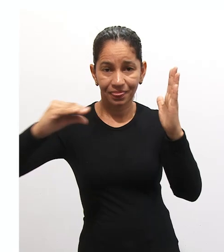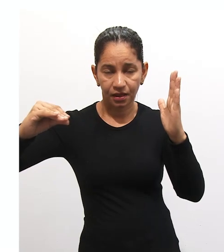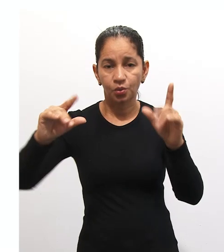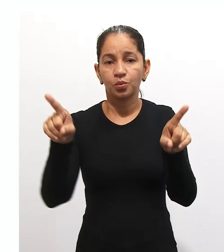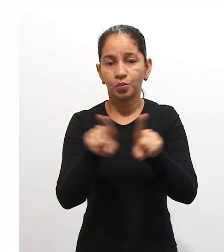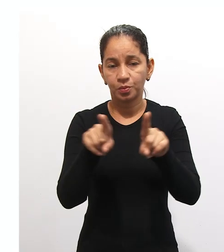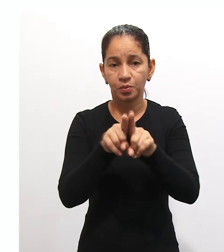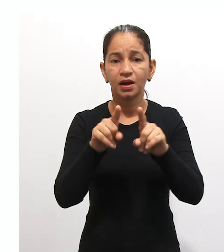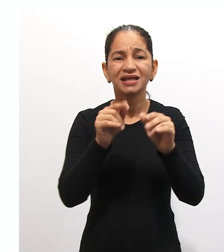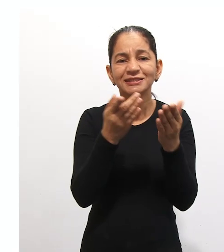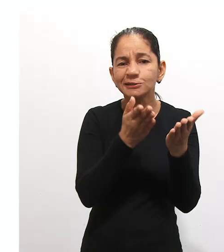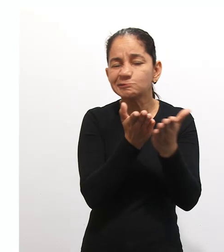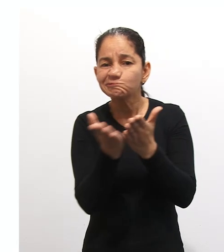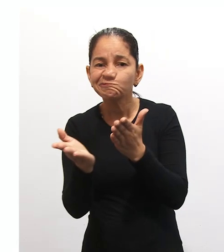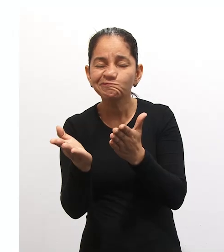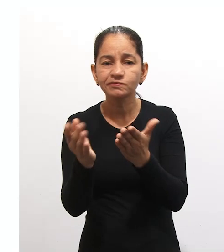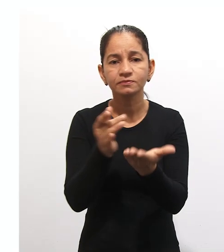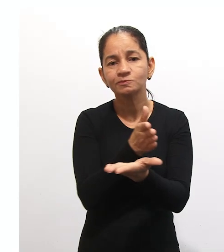é a análise de